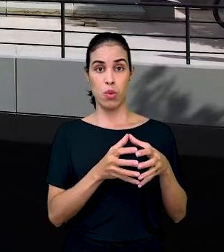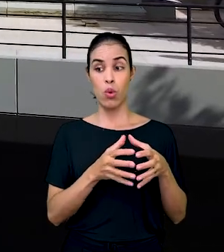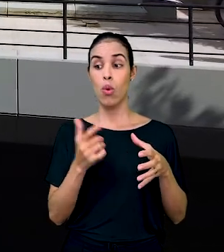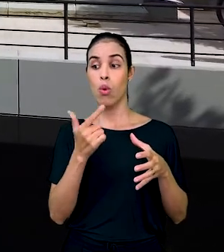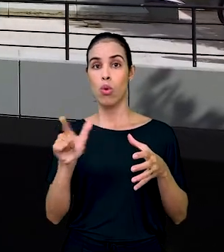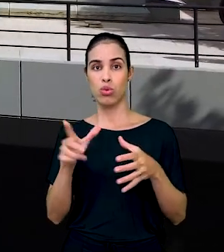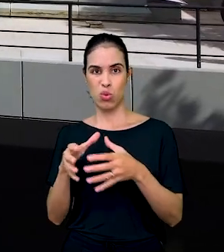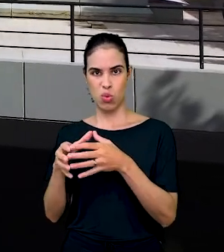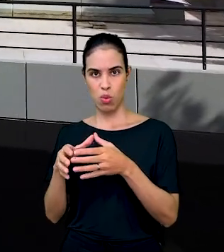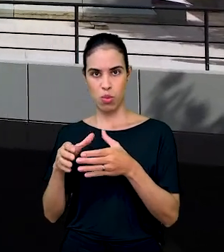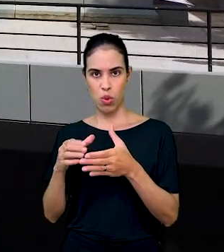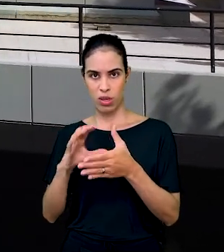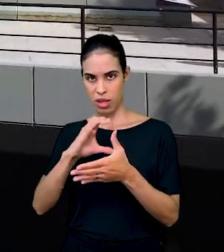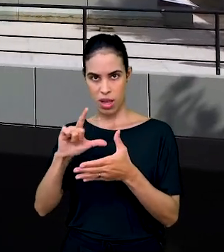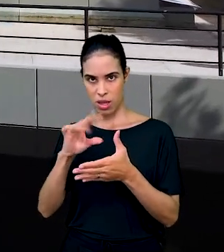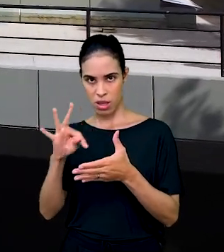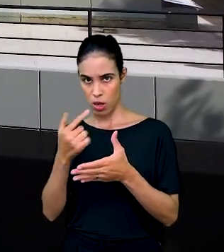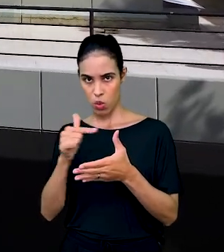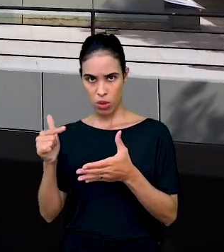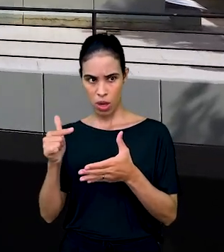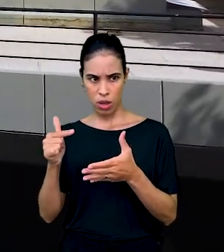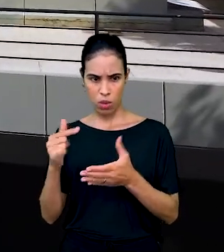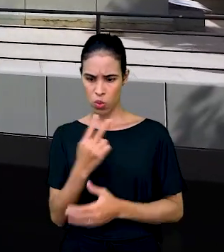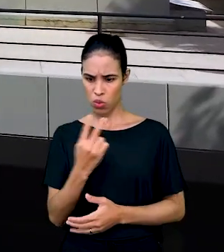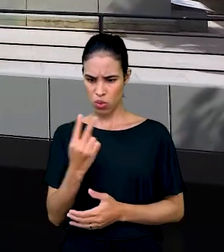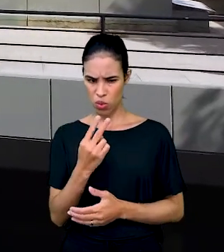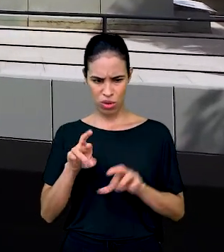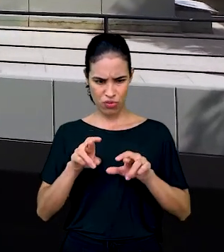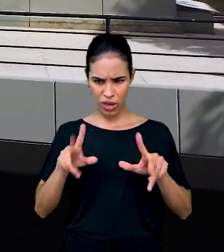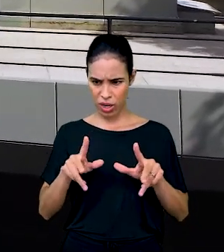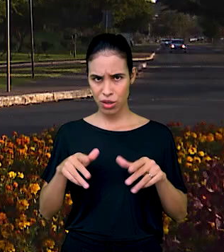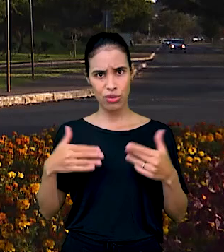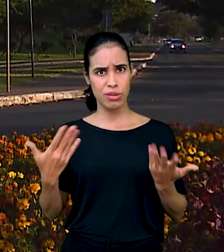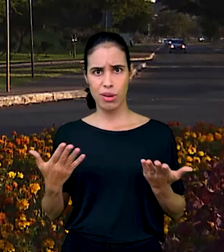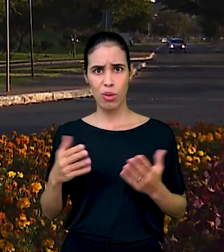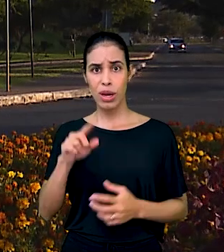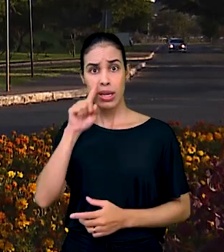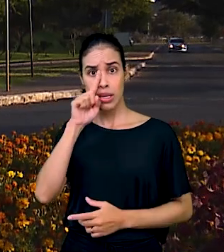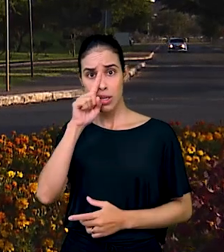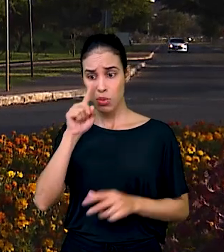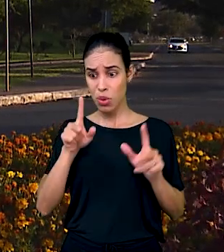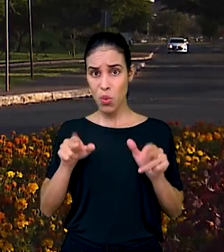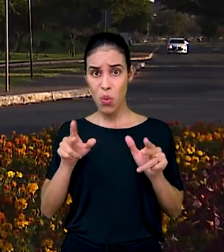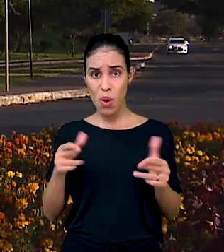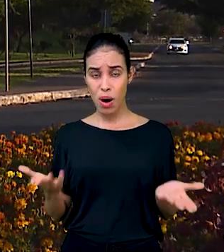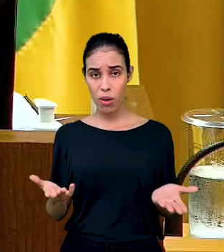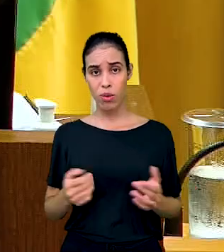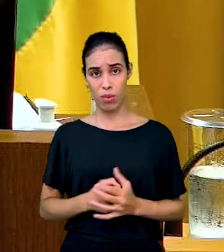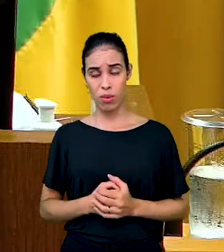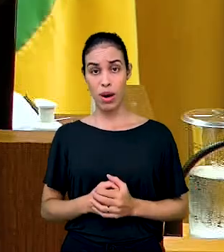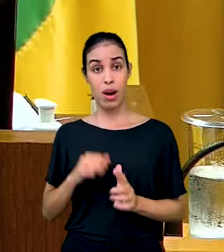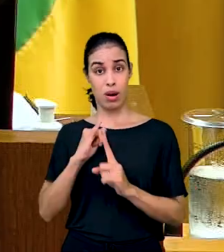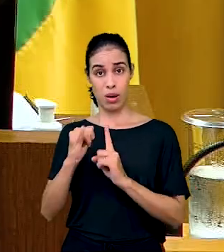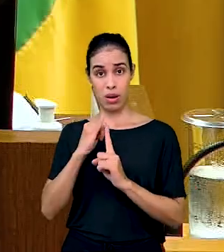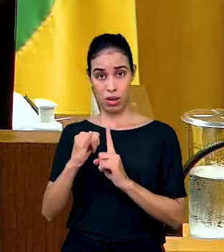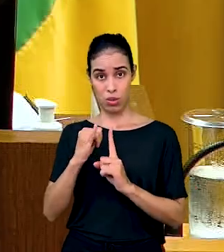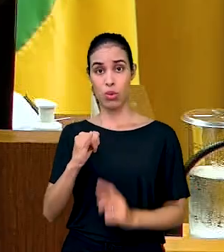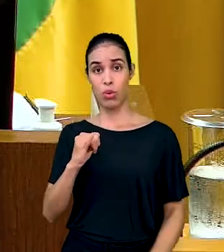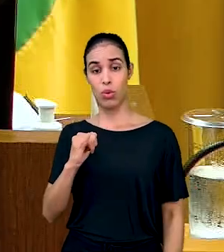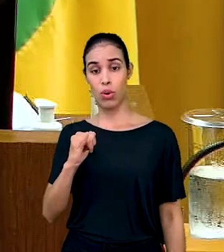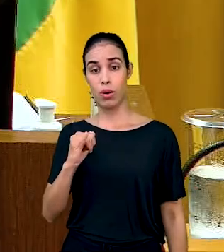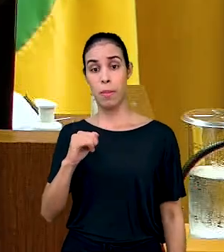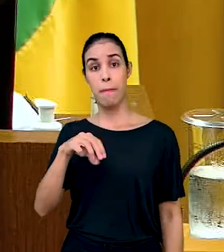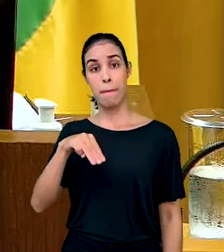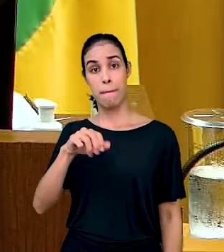as mesmas atribuições e corriam os mesmos riscos. No Tribunal Superior do Trabalho, o relator do caso, o